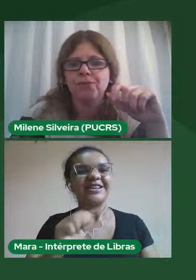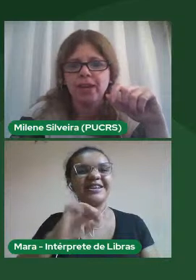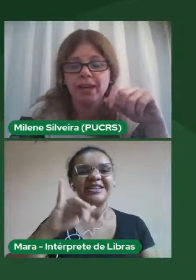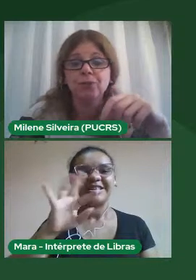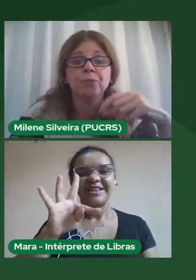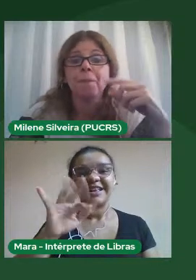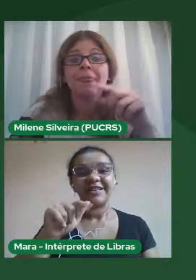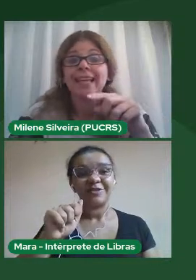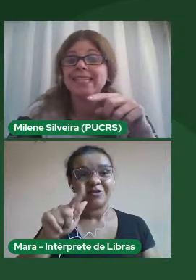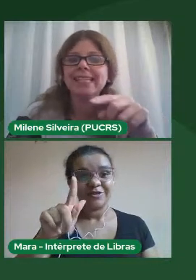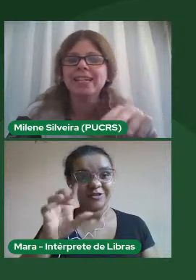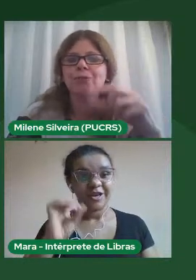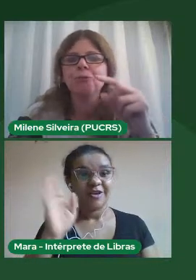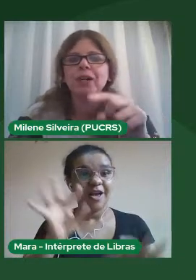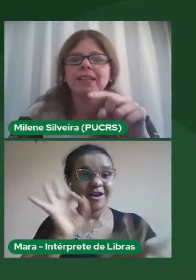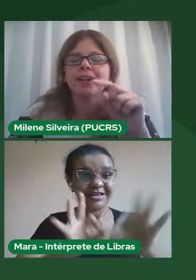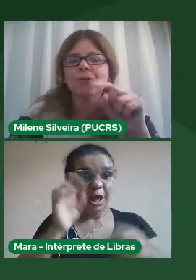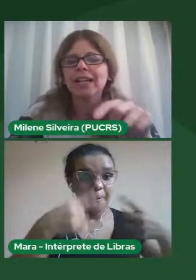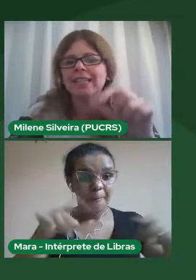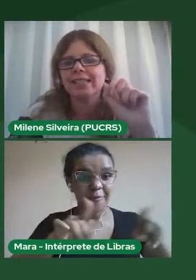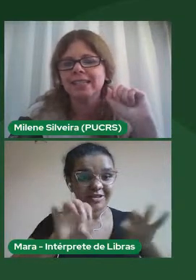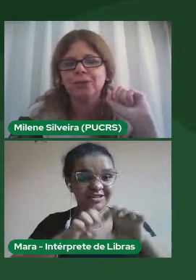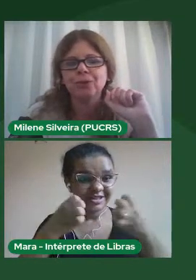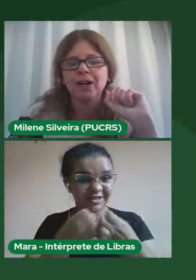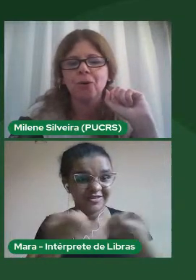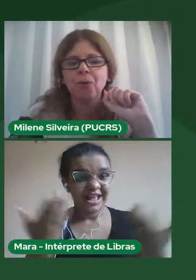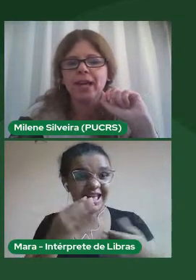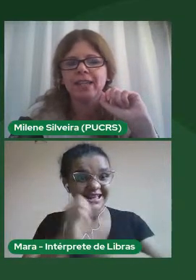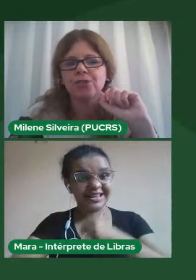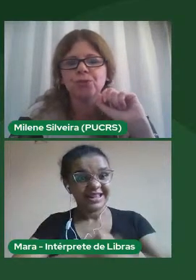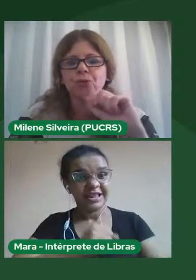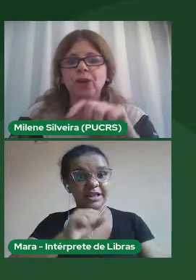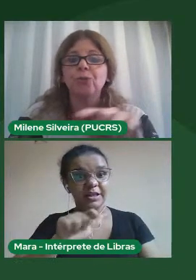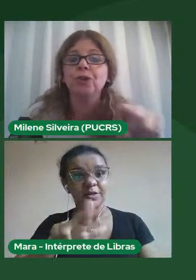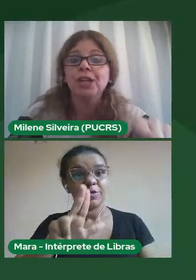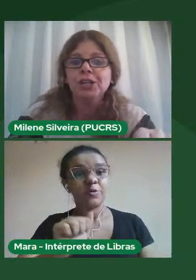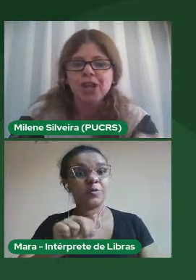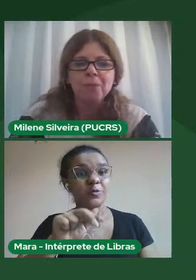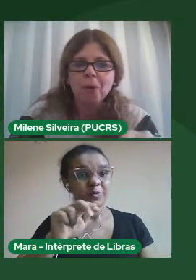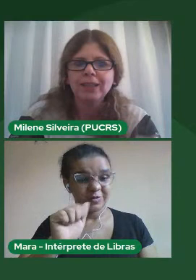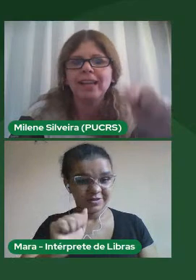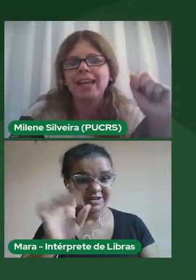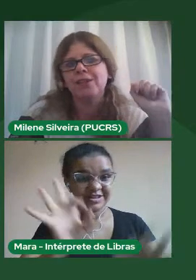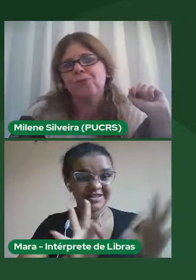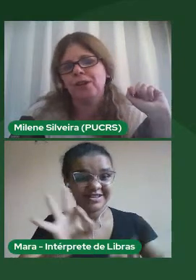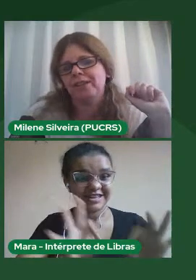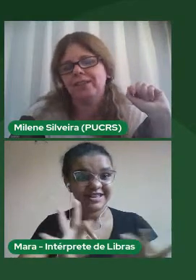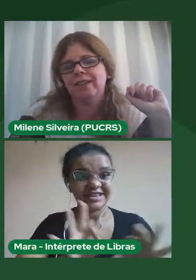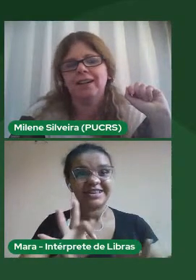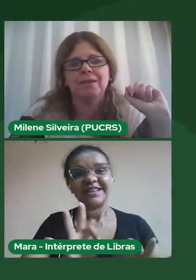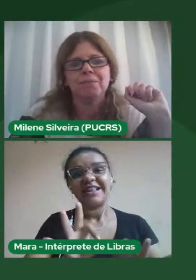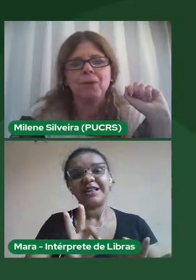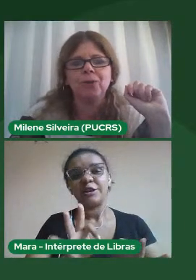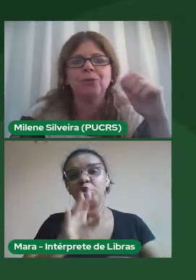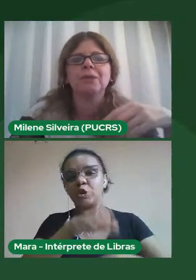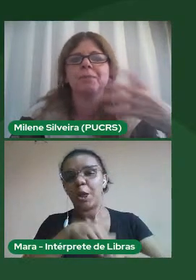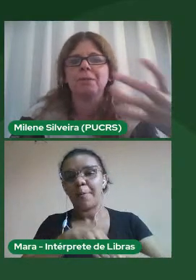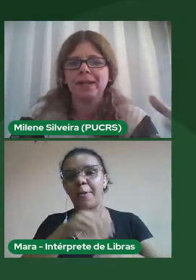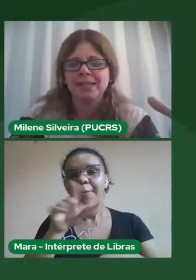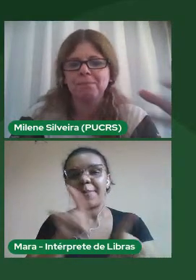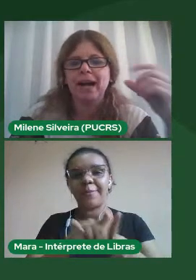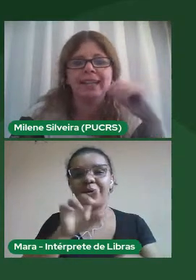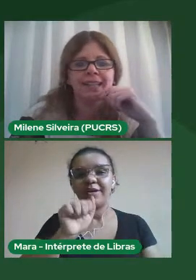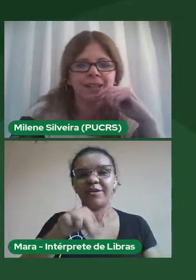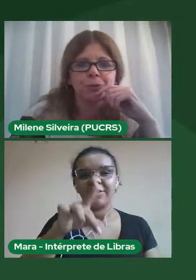trilhas de evento. Esse ano, Luana, organizando o Wake junto com a Lu, chamou o Andrei, que foi meu aluno também,